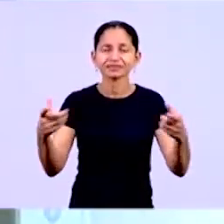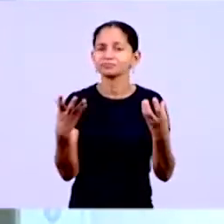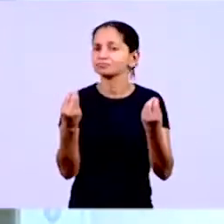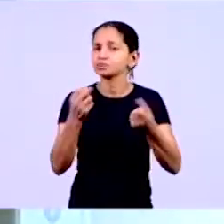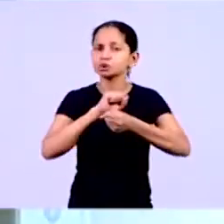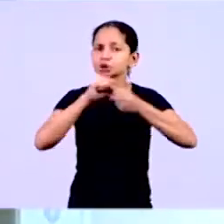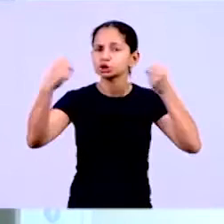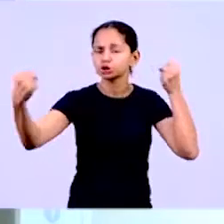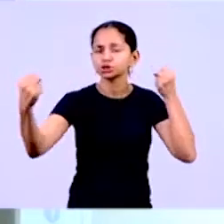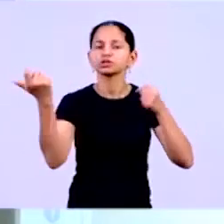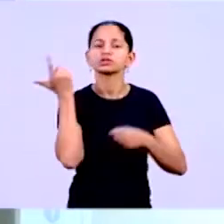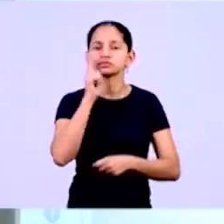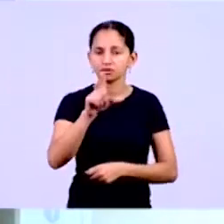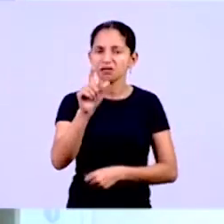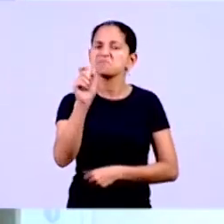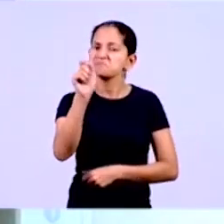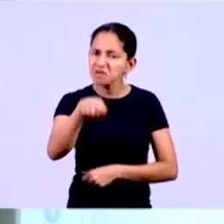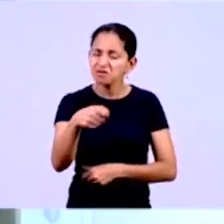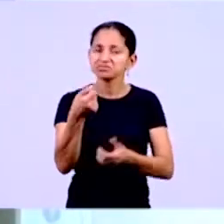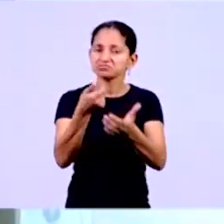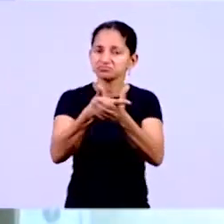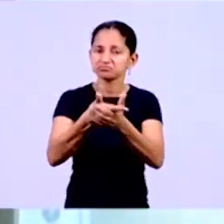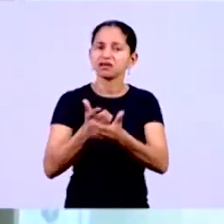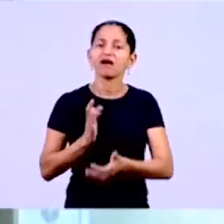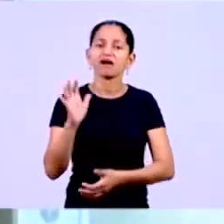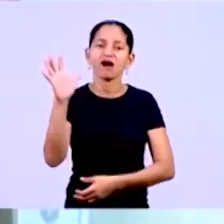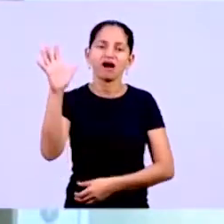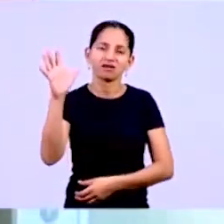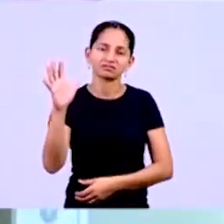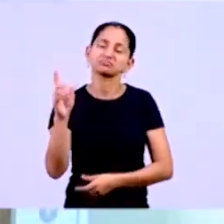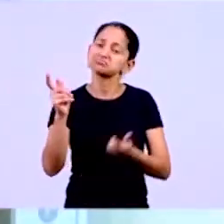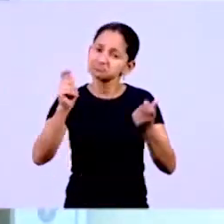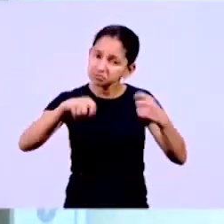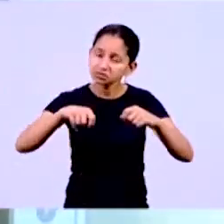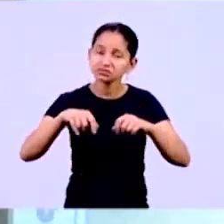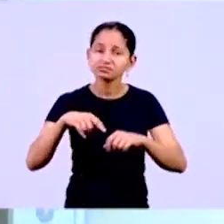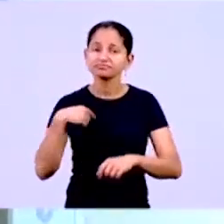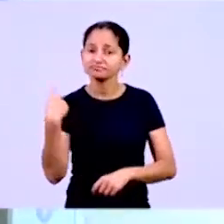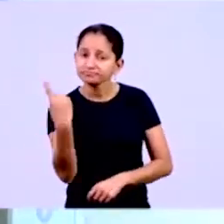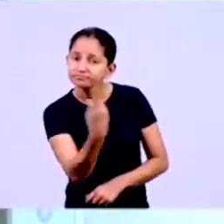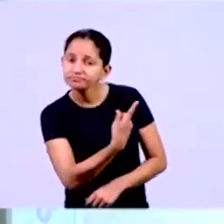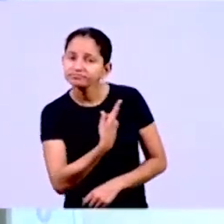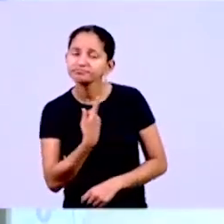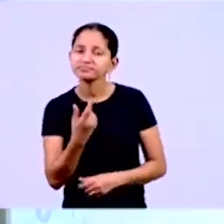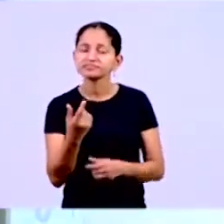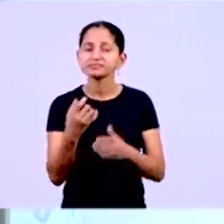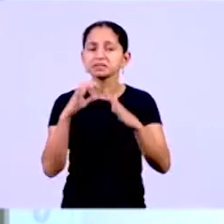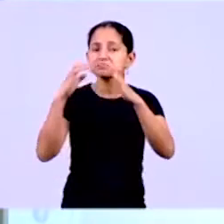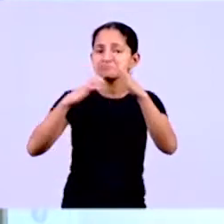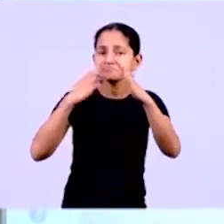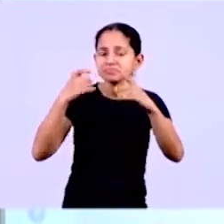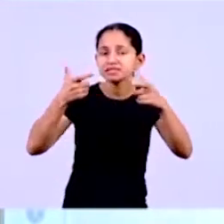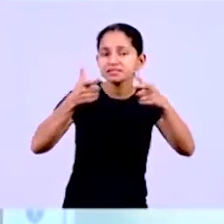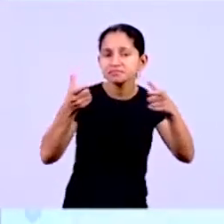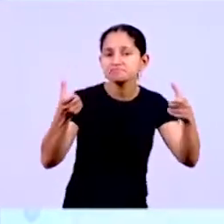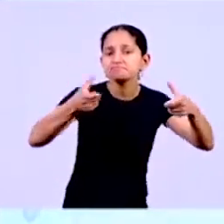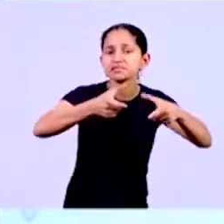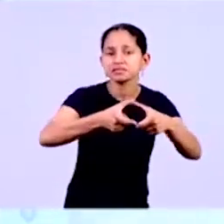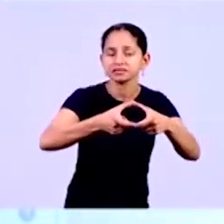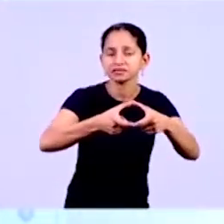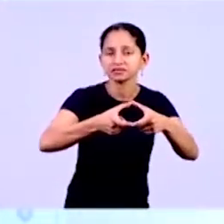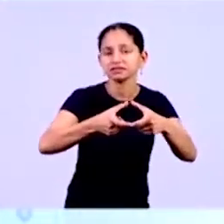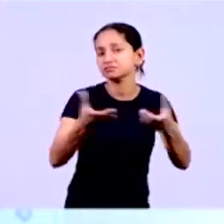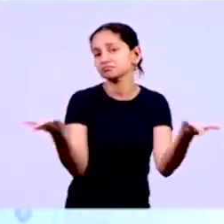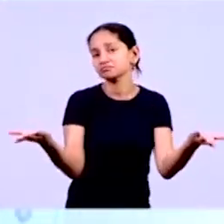conseguem custear, por exemplo, um supercomputador. Mas e a gente, né? Uma empresa média, uma empresa pequena, uma empresa até